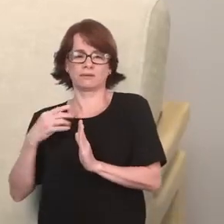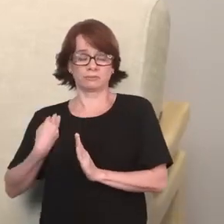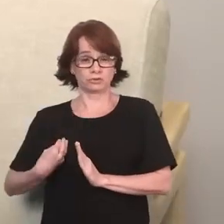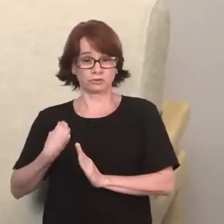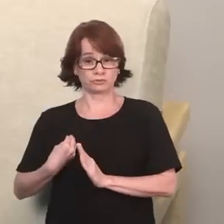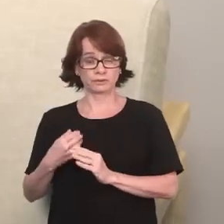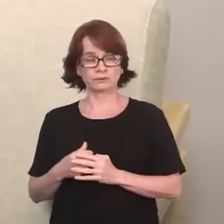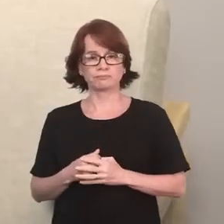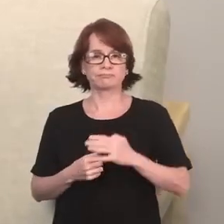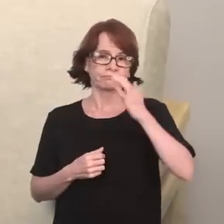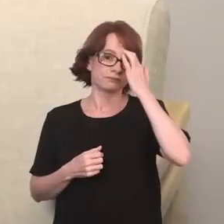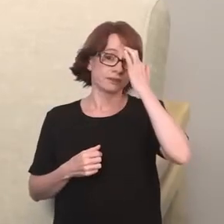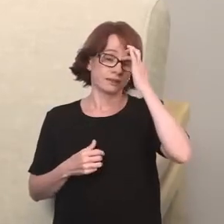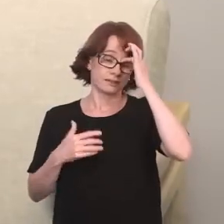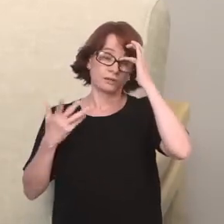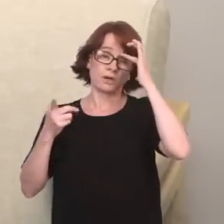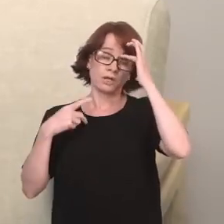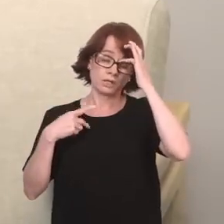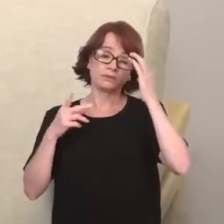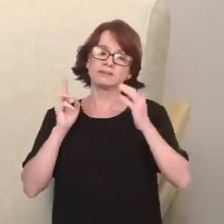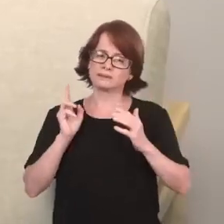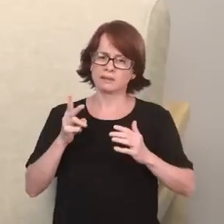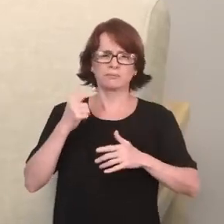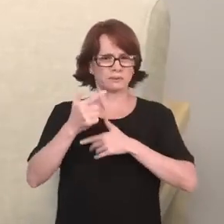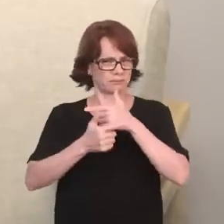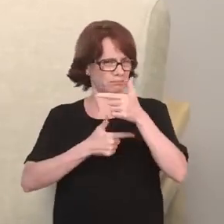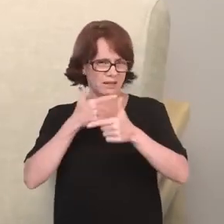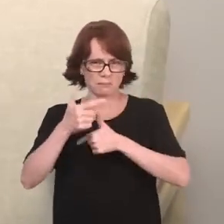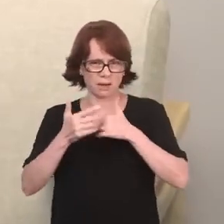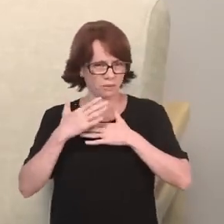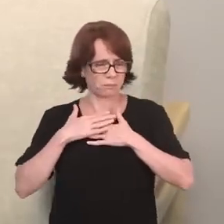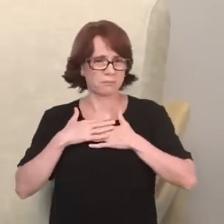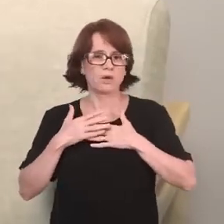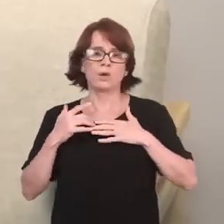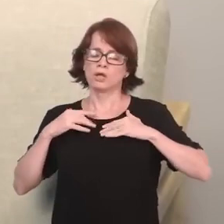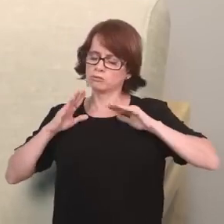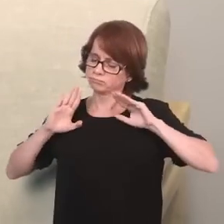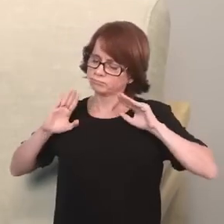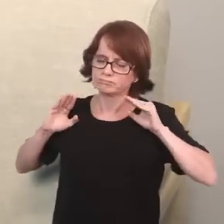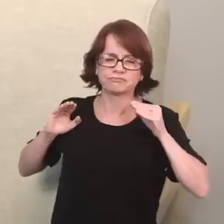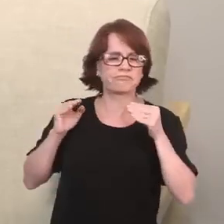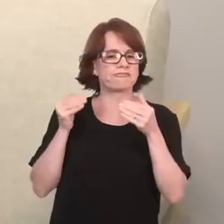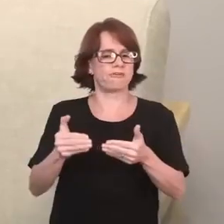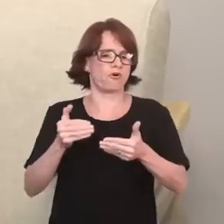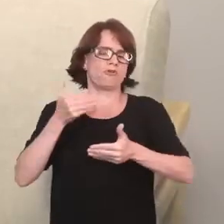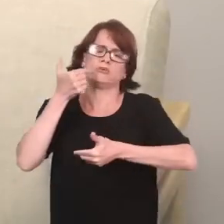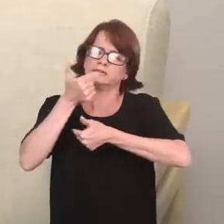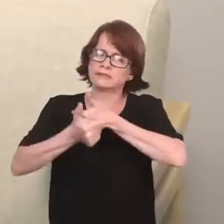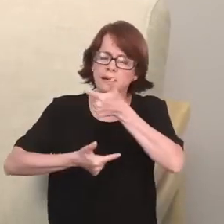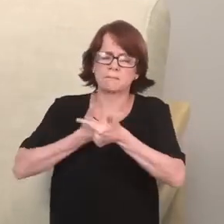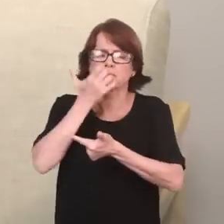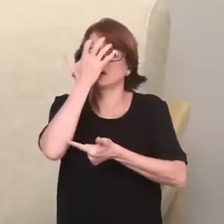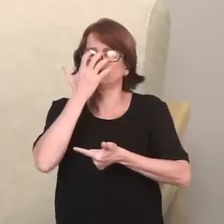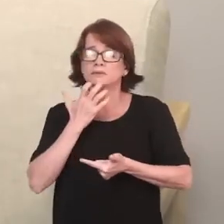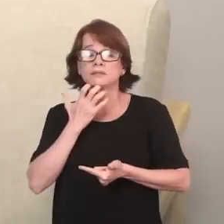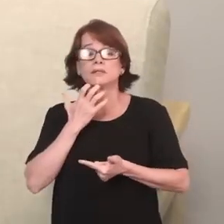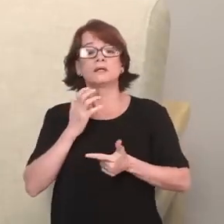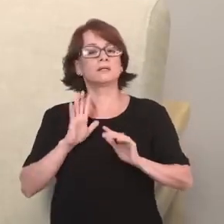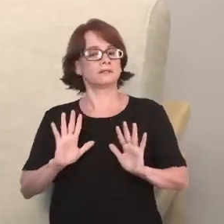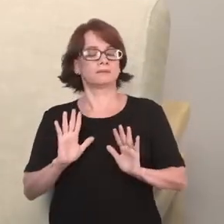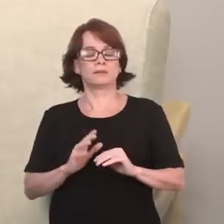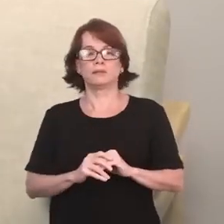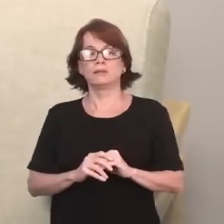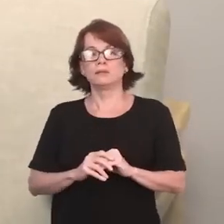procuradora, muito dedicada. Eu tenho isso, sabe? Tudo que eu faço muito por inteiro, eu me entrego, eu me dedico